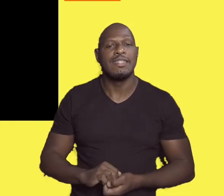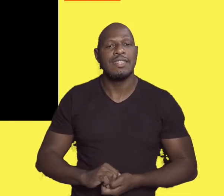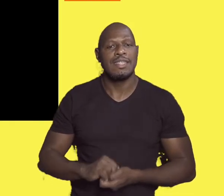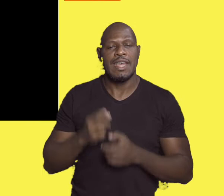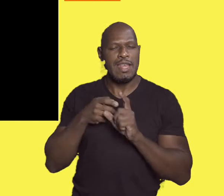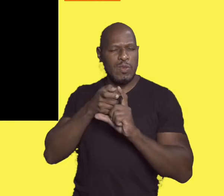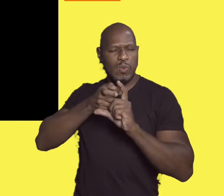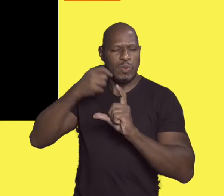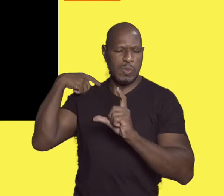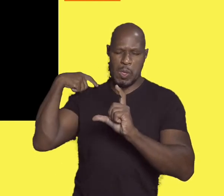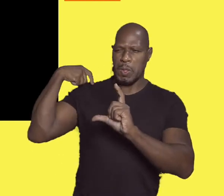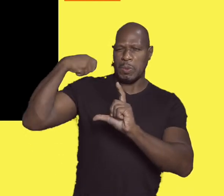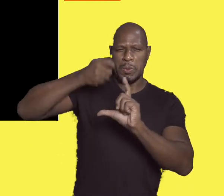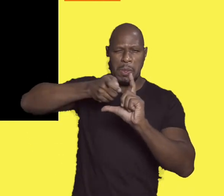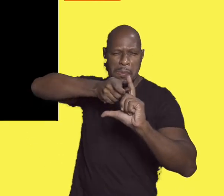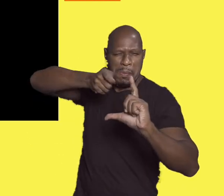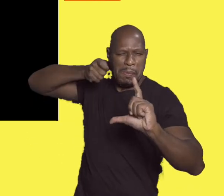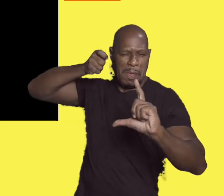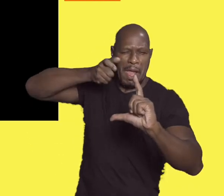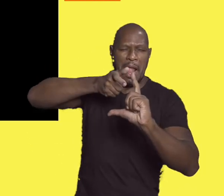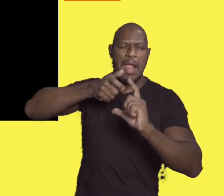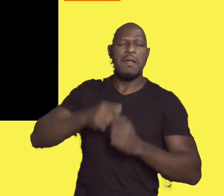com arco e flecha, ela é uma grande